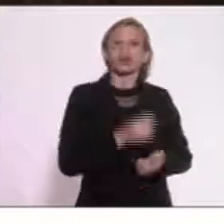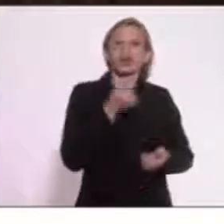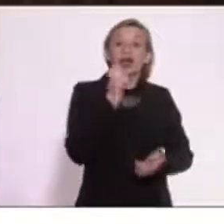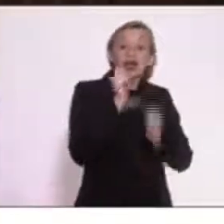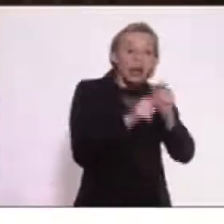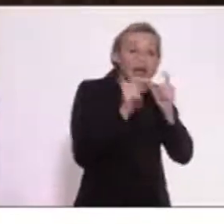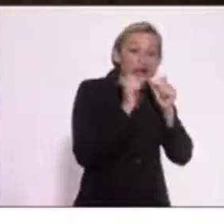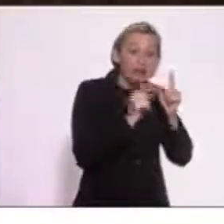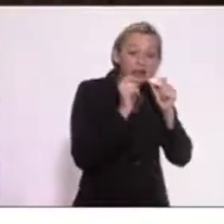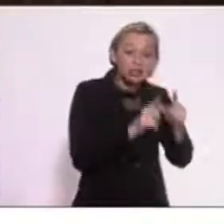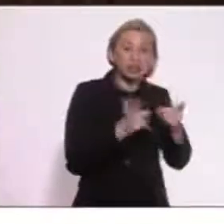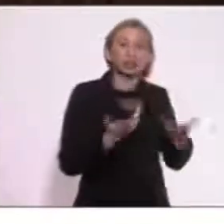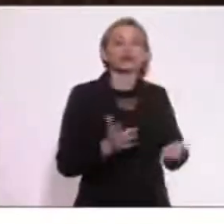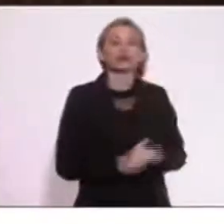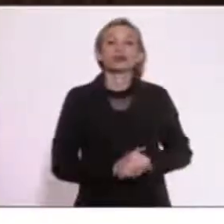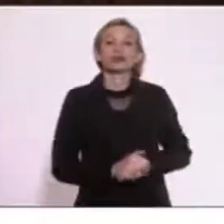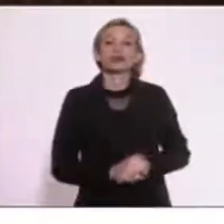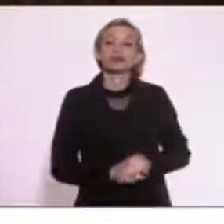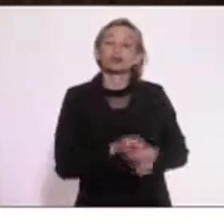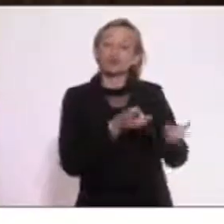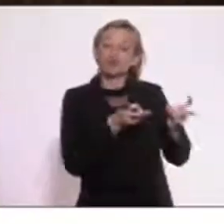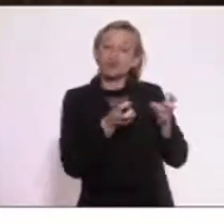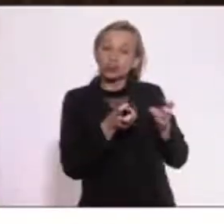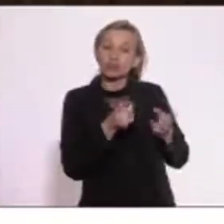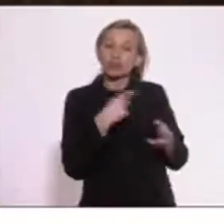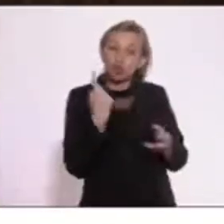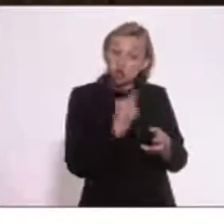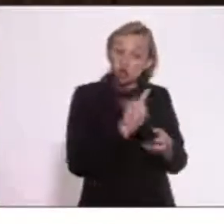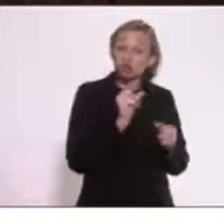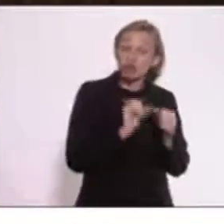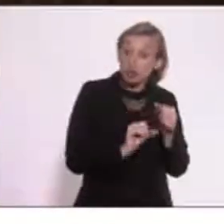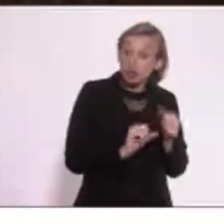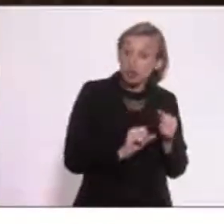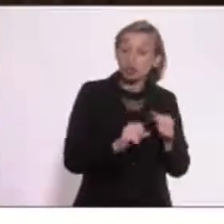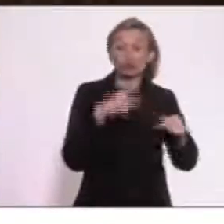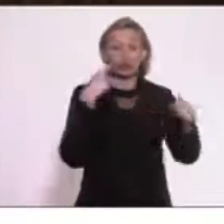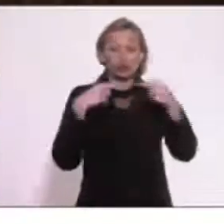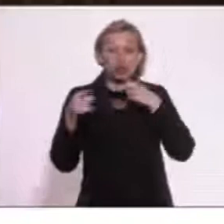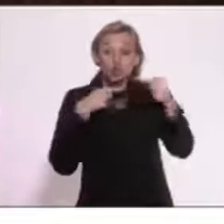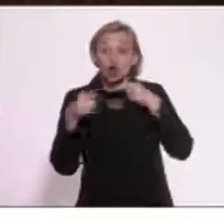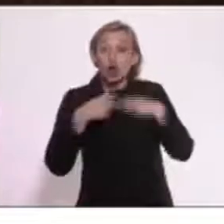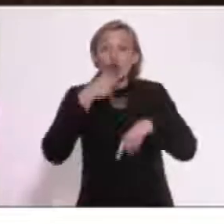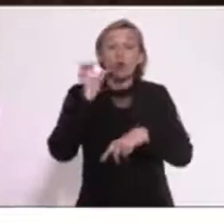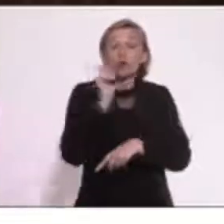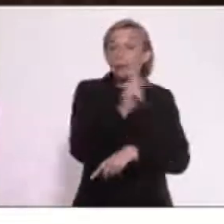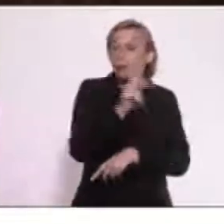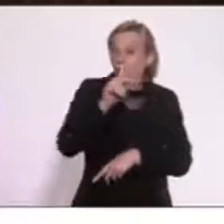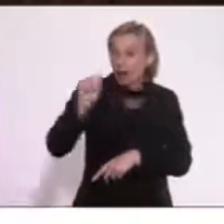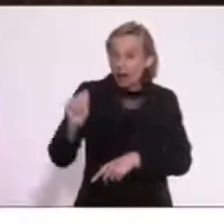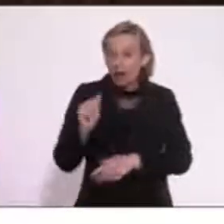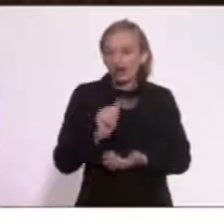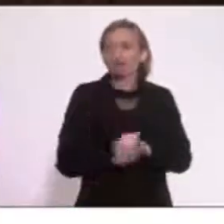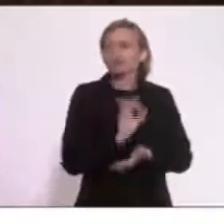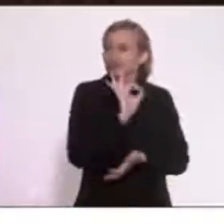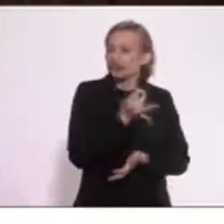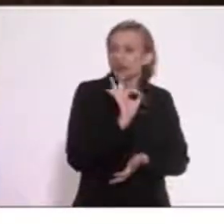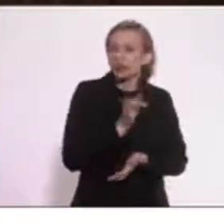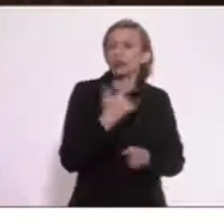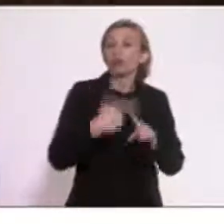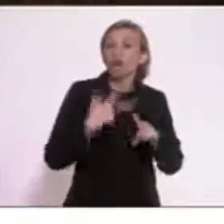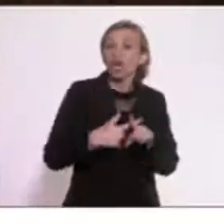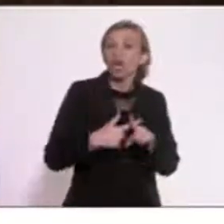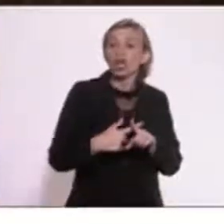reclamações, inclusive uma das observações que a gente fez na discussão ontem do PPA, exatamente